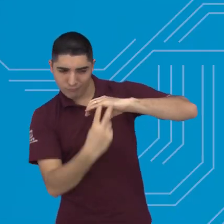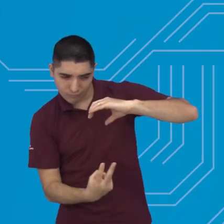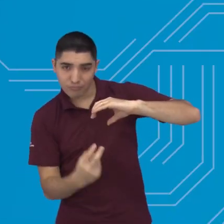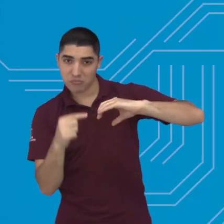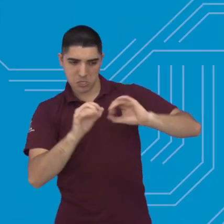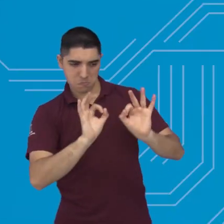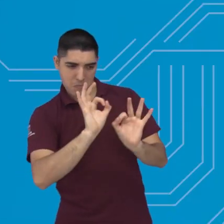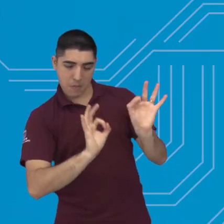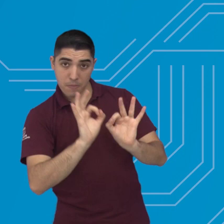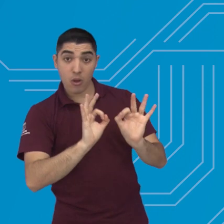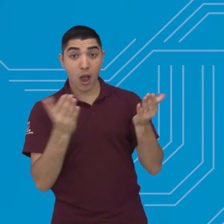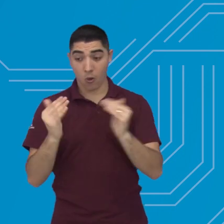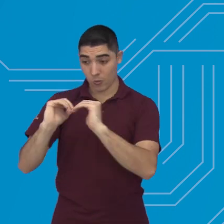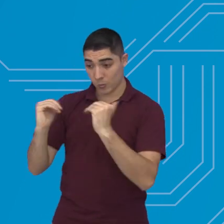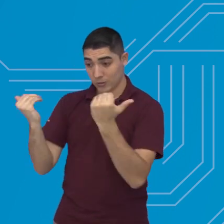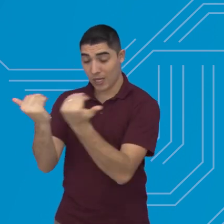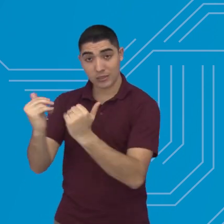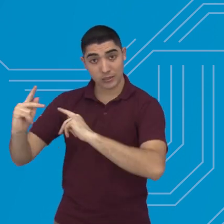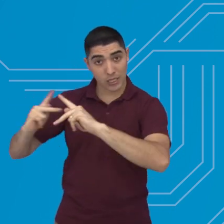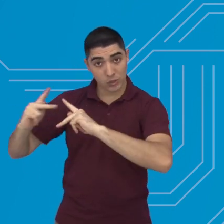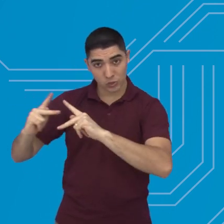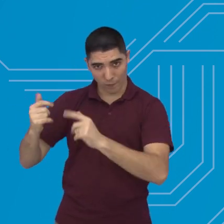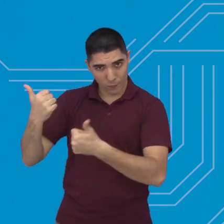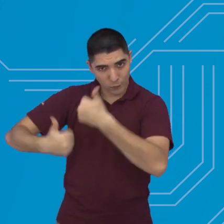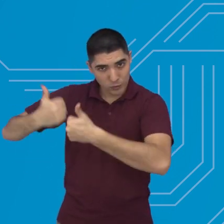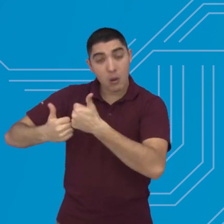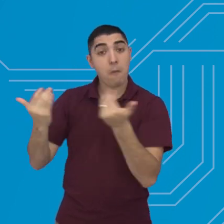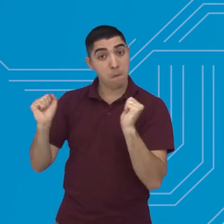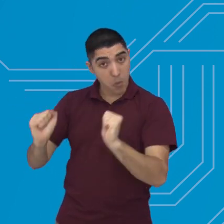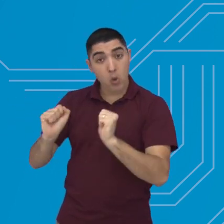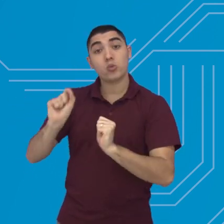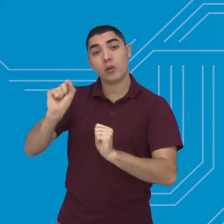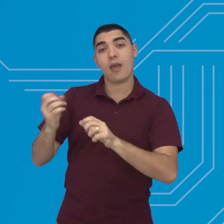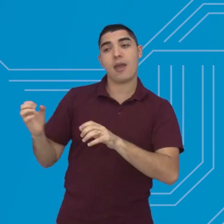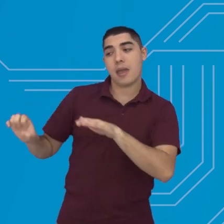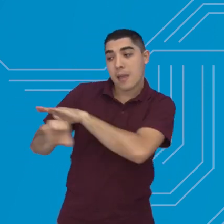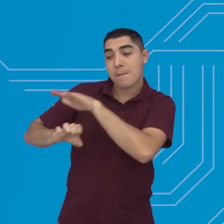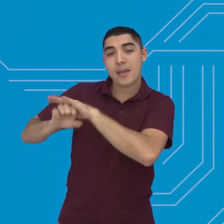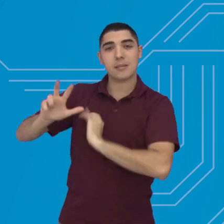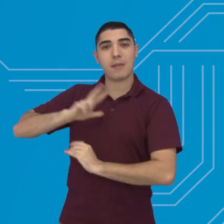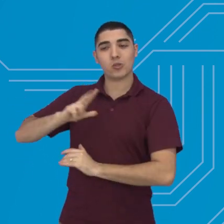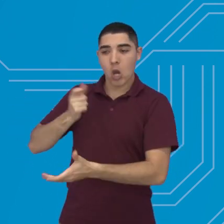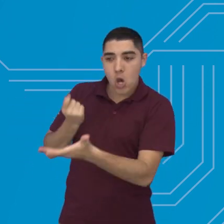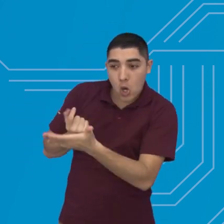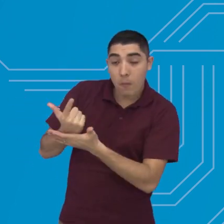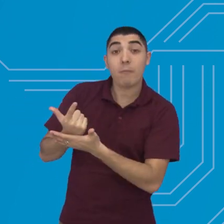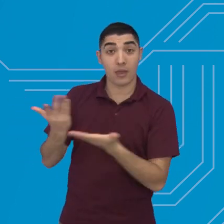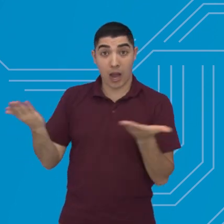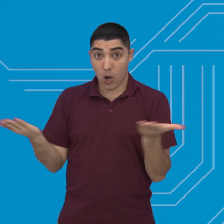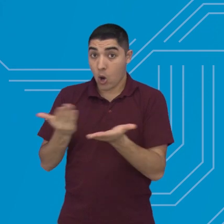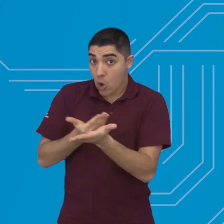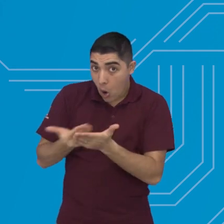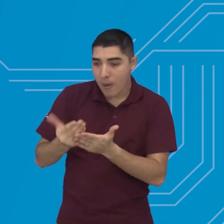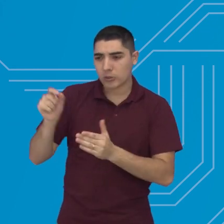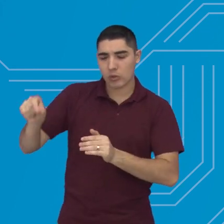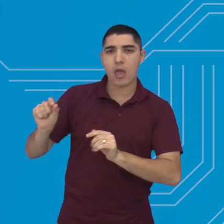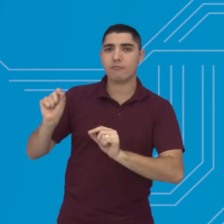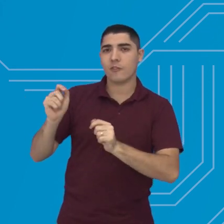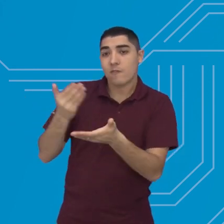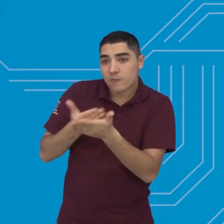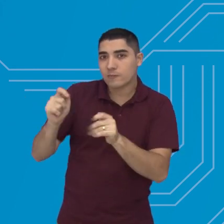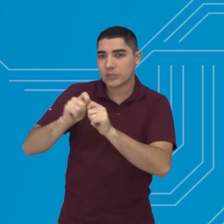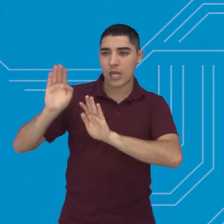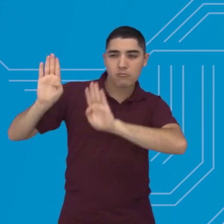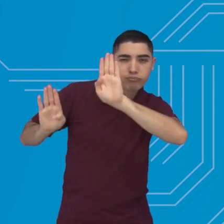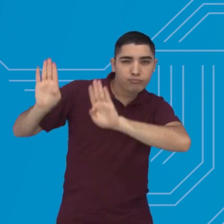Arena Farmaconde, o Martins Pereira também pode passar a ser administrado pela iniciativa privada. Um processo de